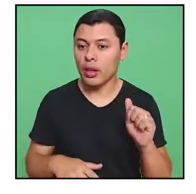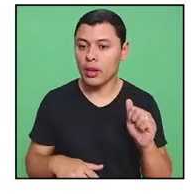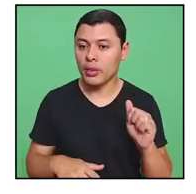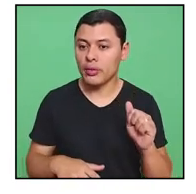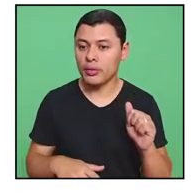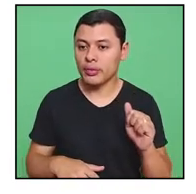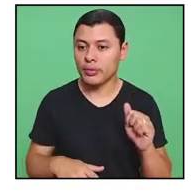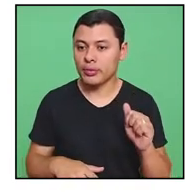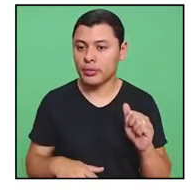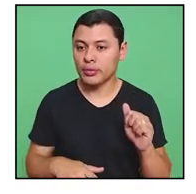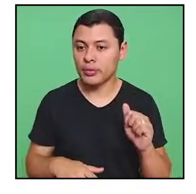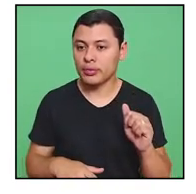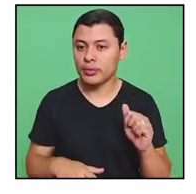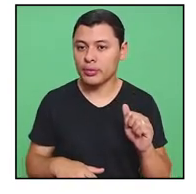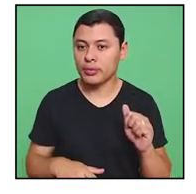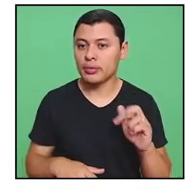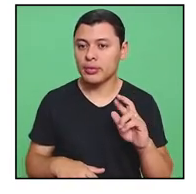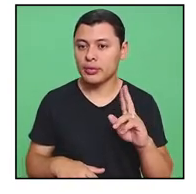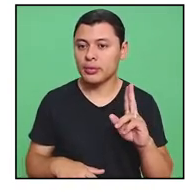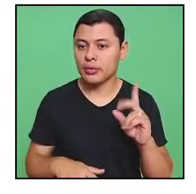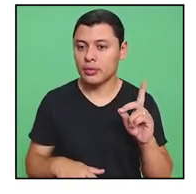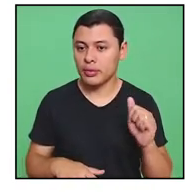E o Rudá O Rudá também. perdeu.